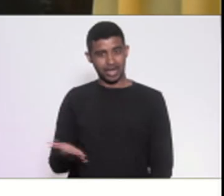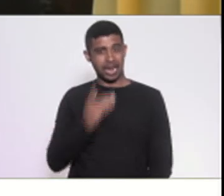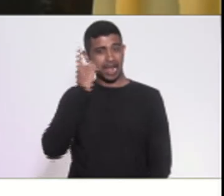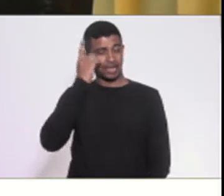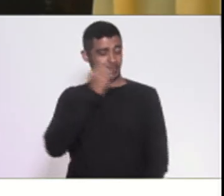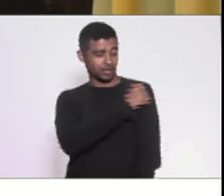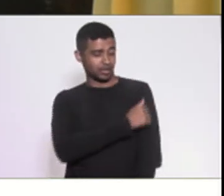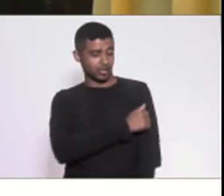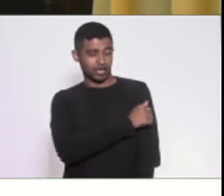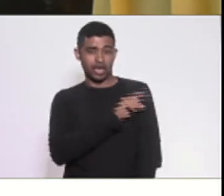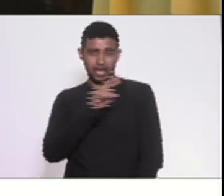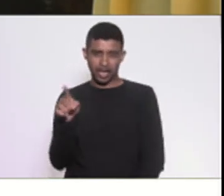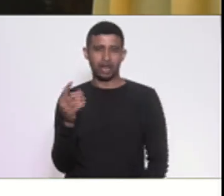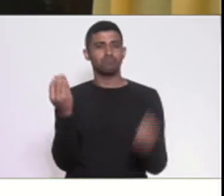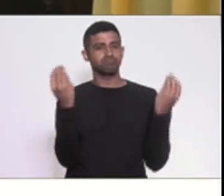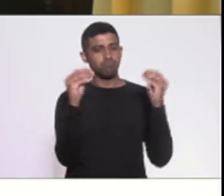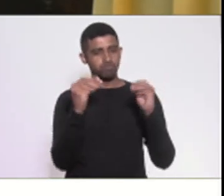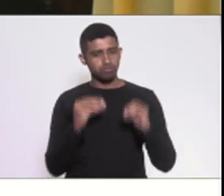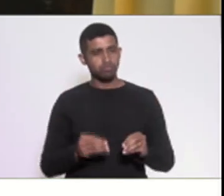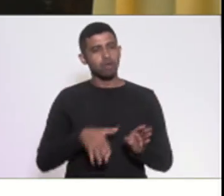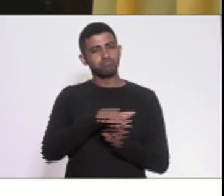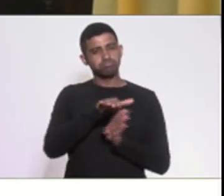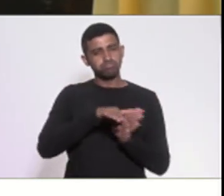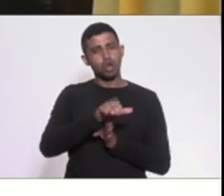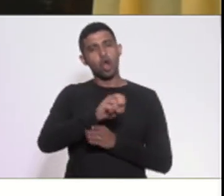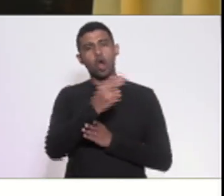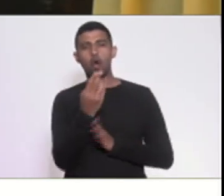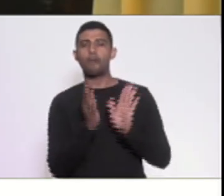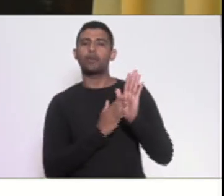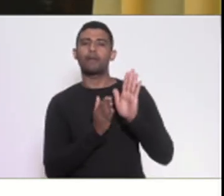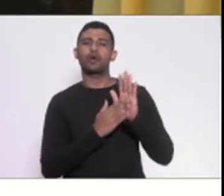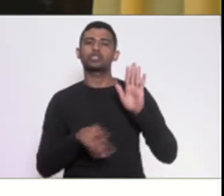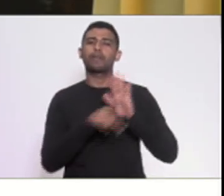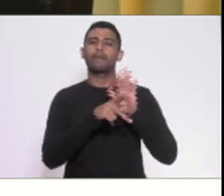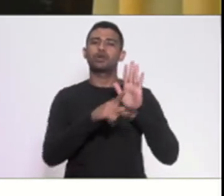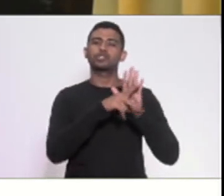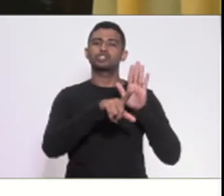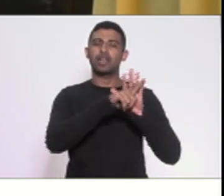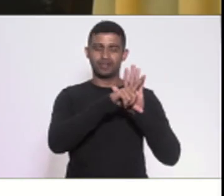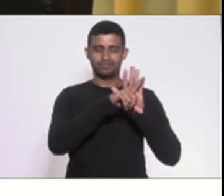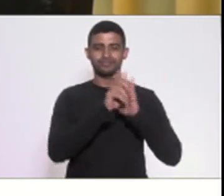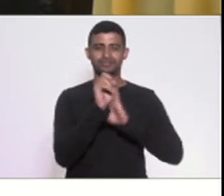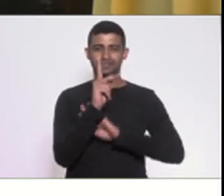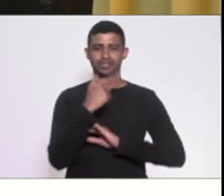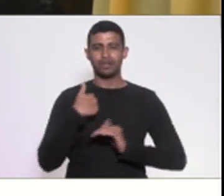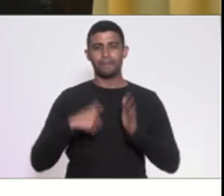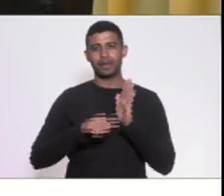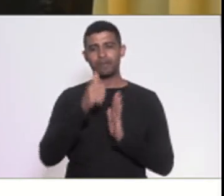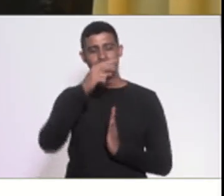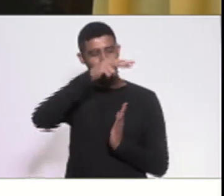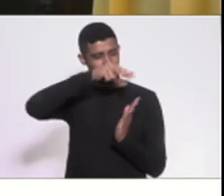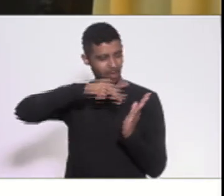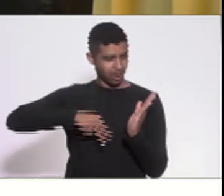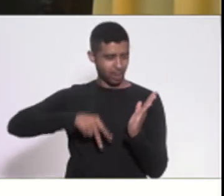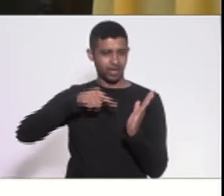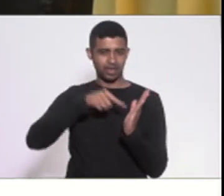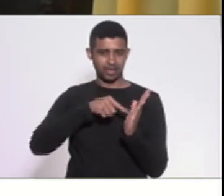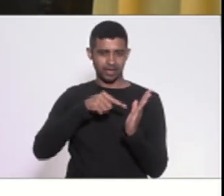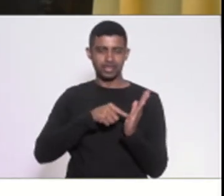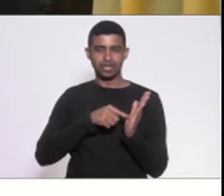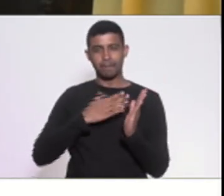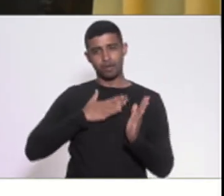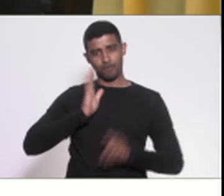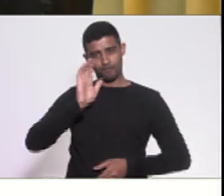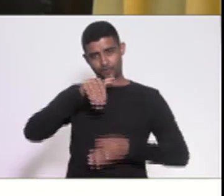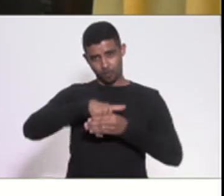posteriormente, mais algumas recomendações ou propostas de projeto de lei. Eu vou ler primeiro, então, aqui a declaração de